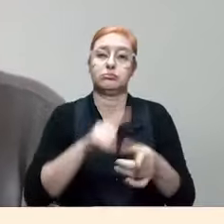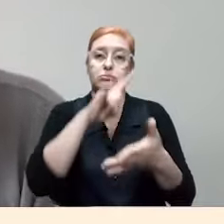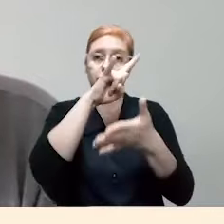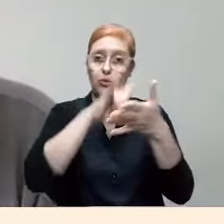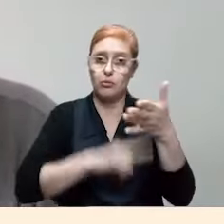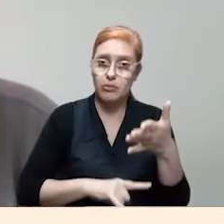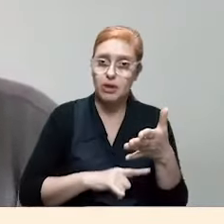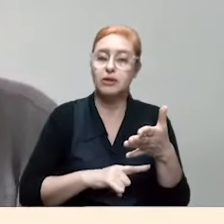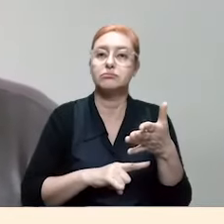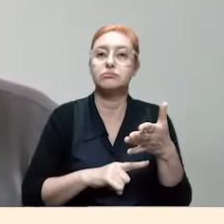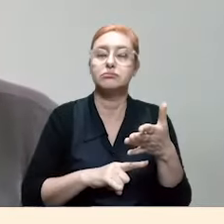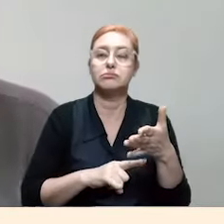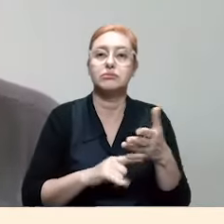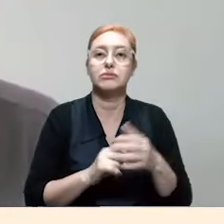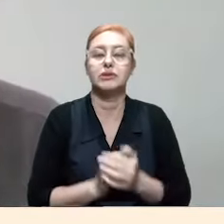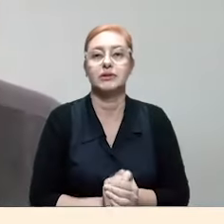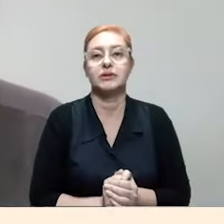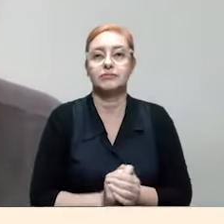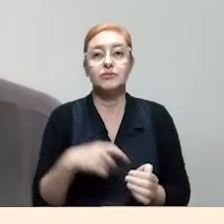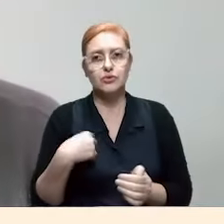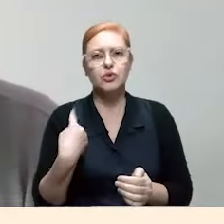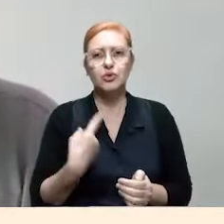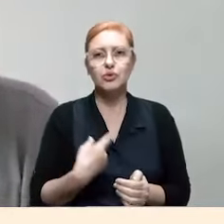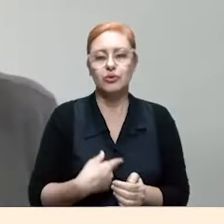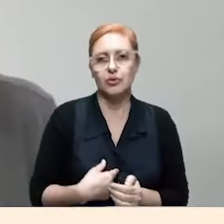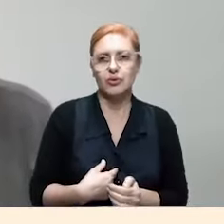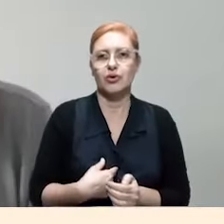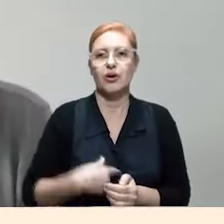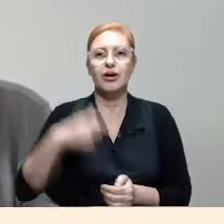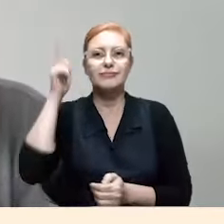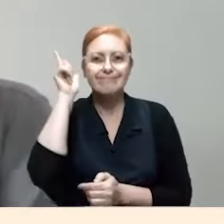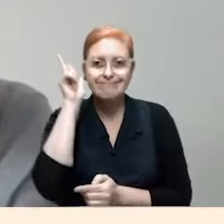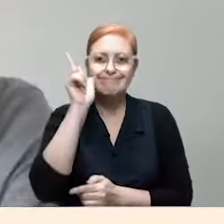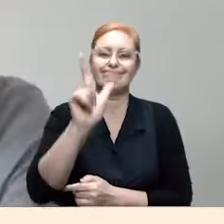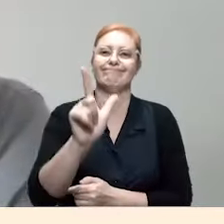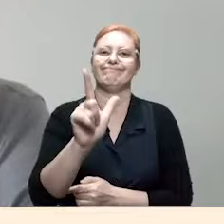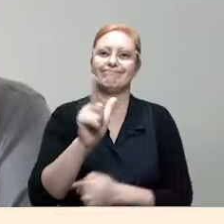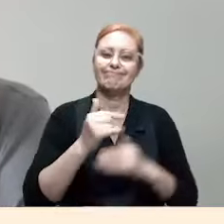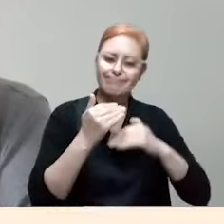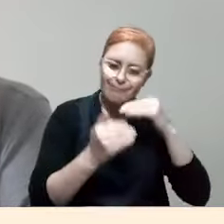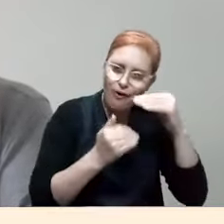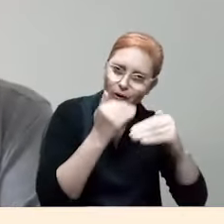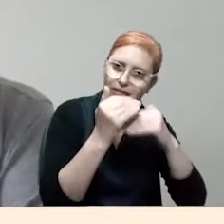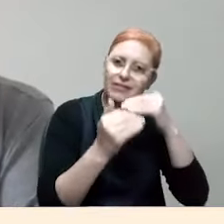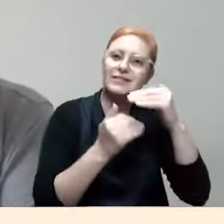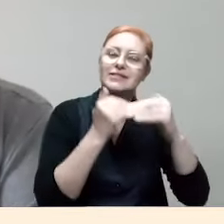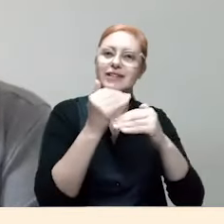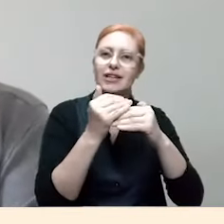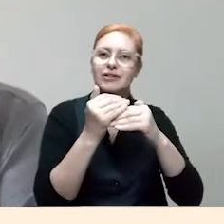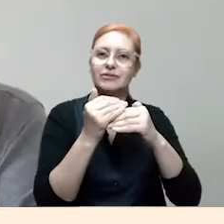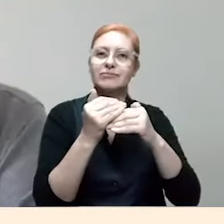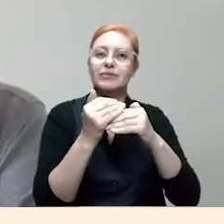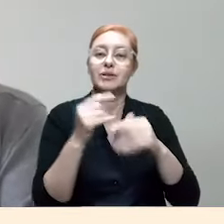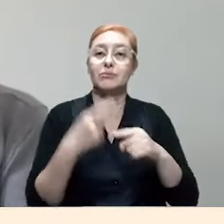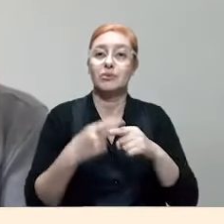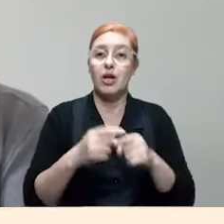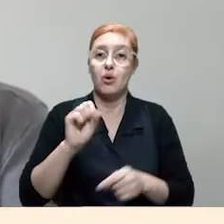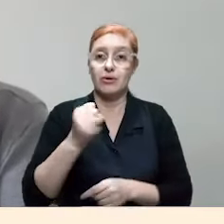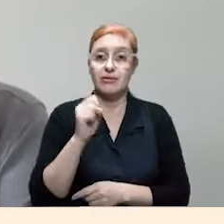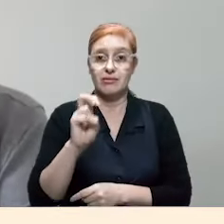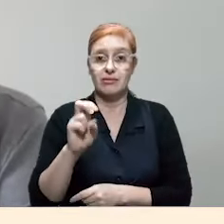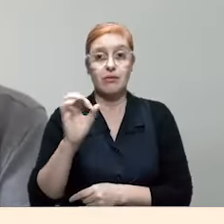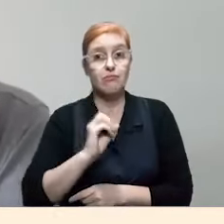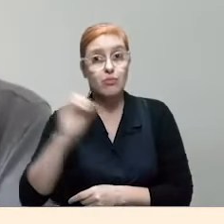Com esse lobby, com esse documento, acabou que saímos bastante vitoriosas